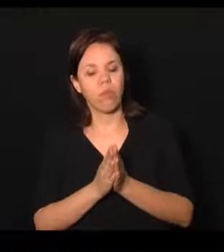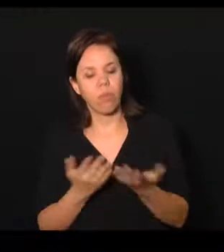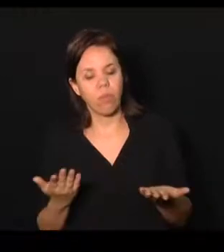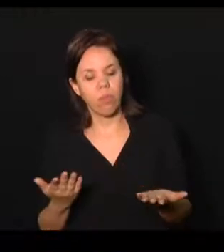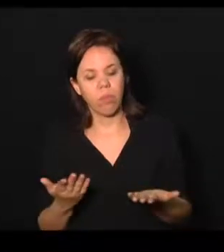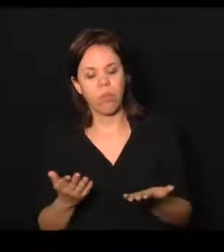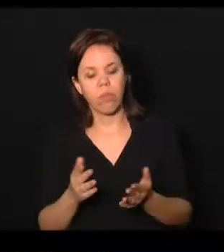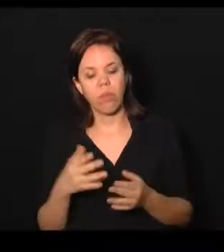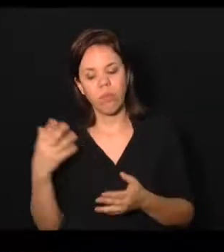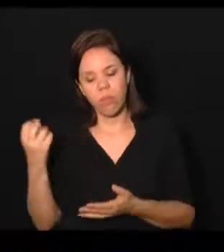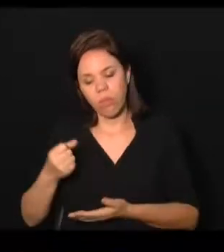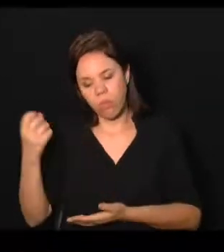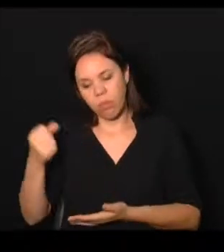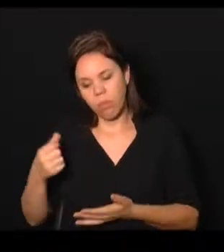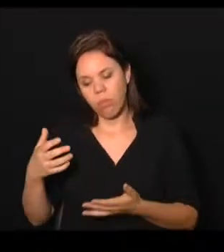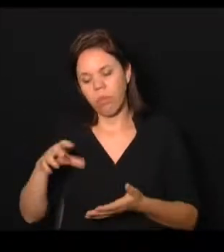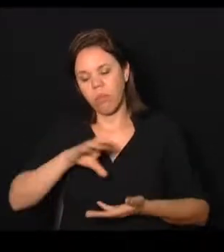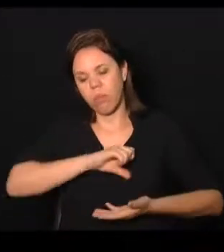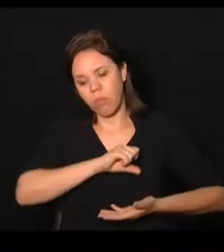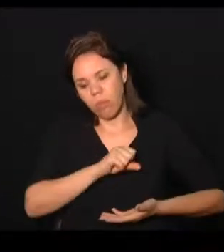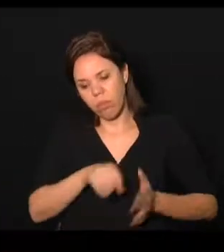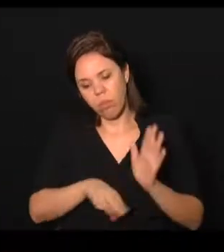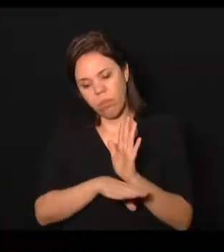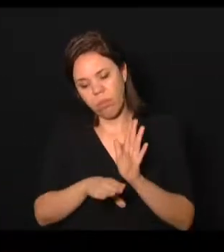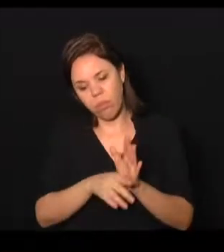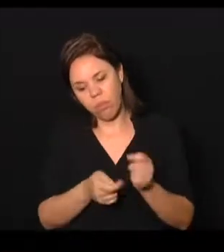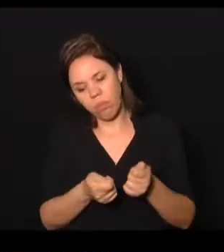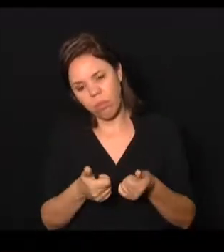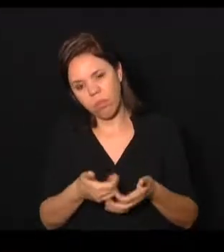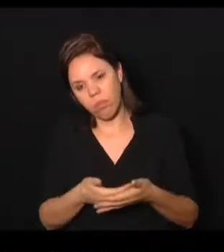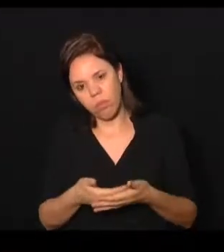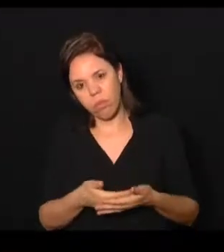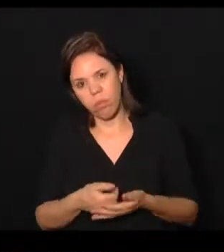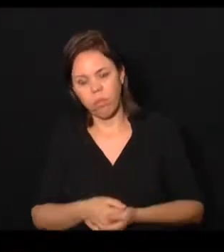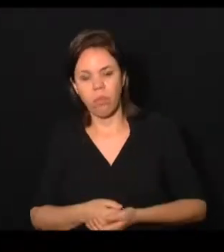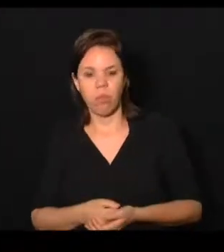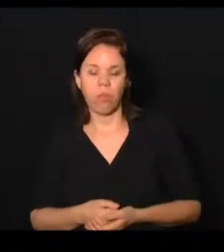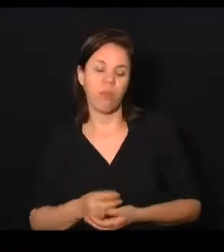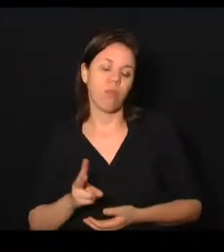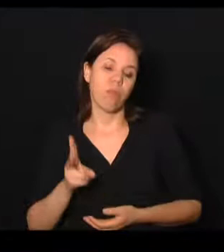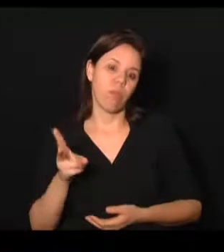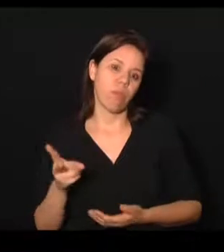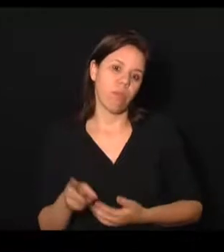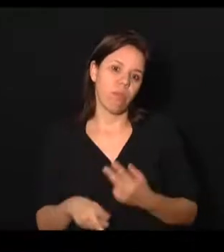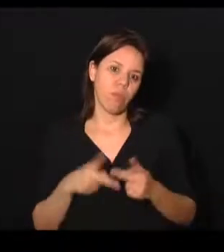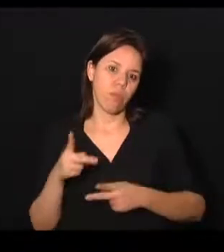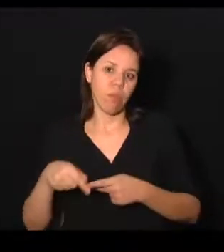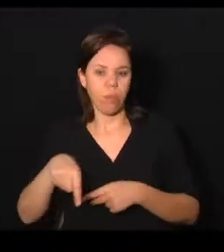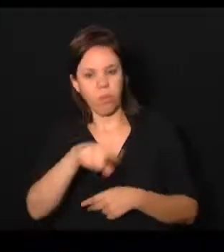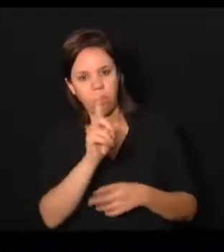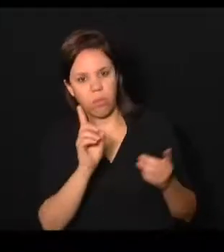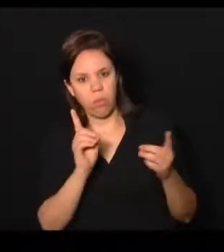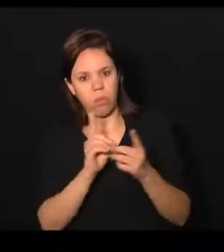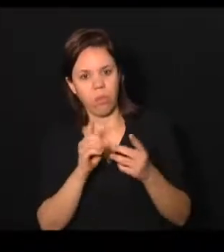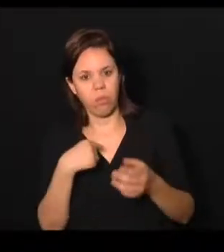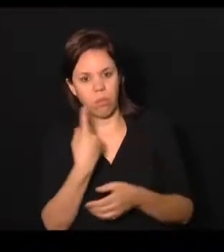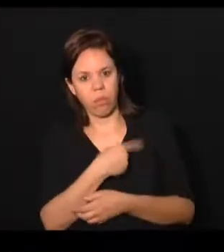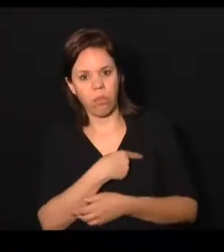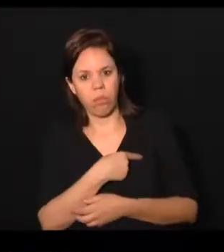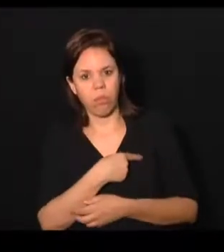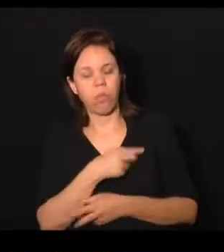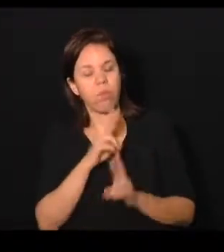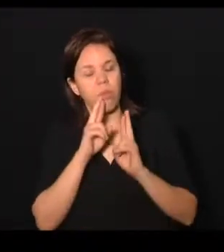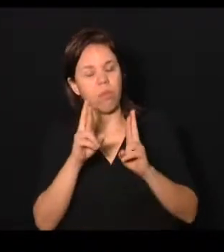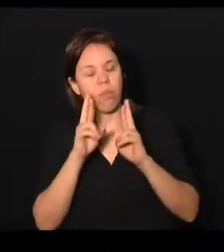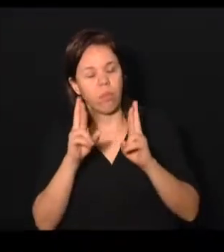doação de leite também, para favorecer essas crianças. Bom, então, continuando, para aqueles que vão atender ao nosso chamado e que a gente espera